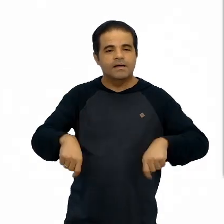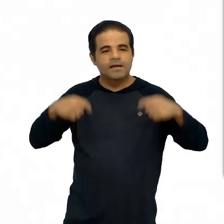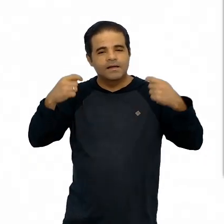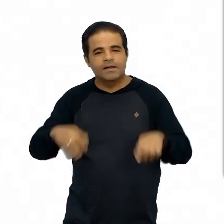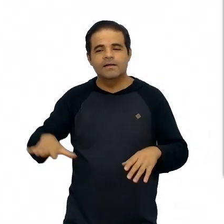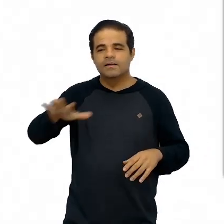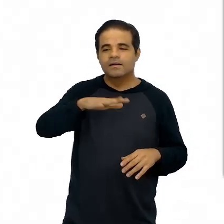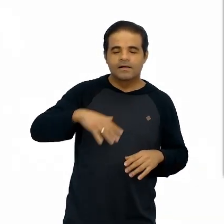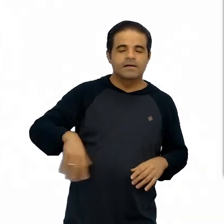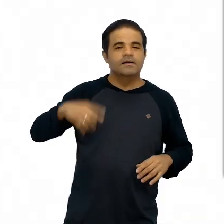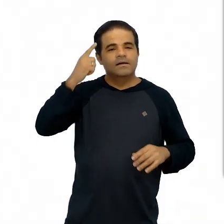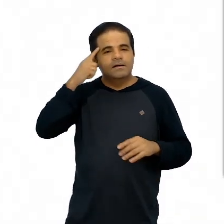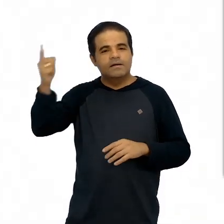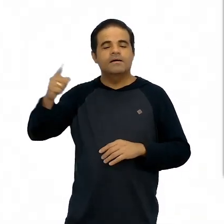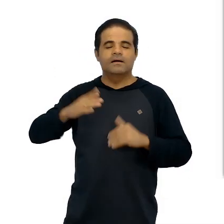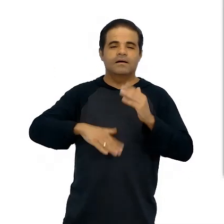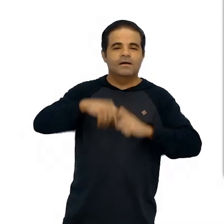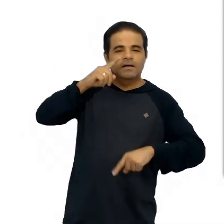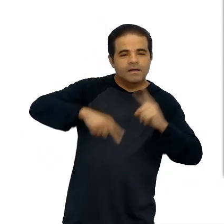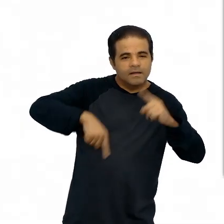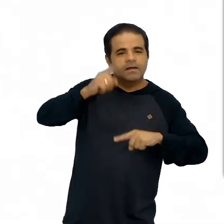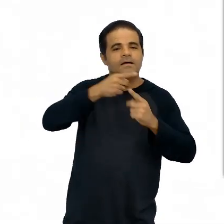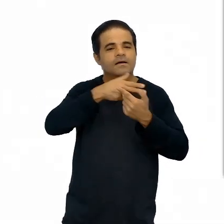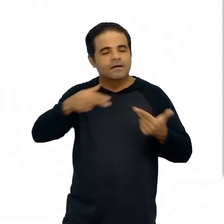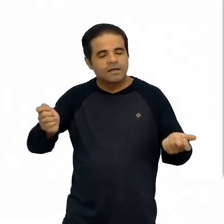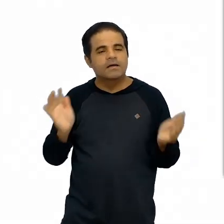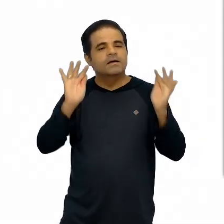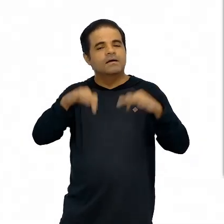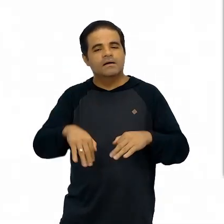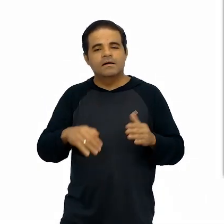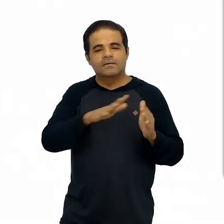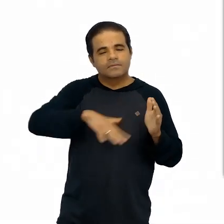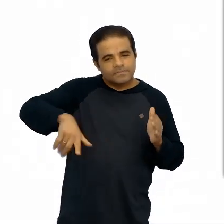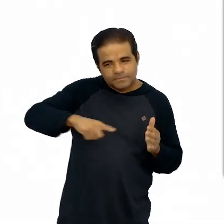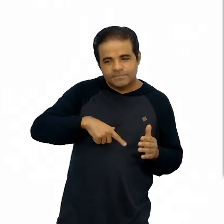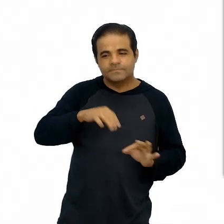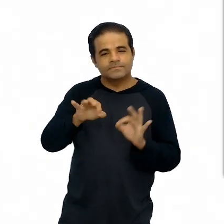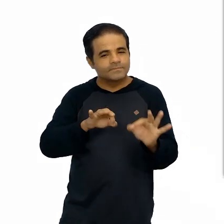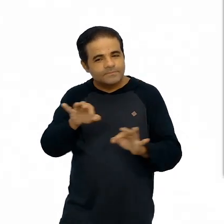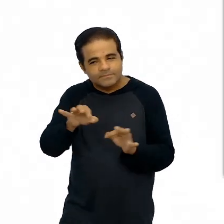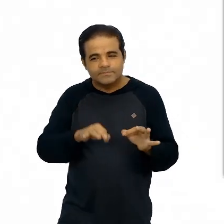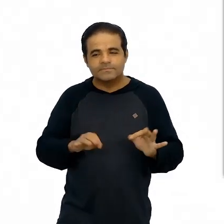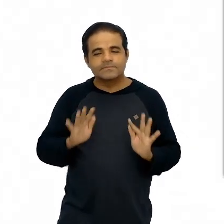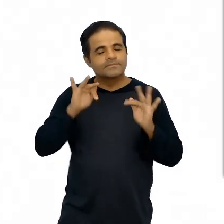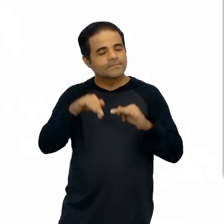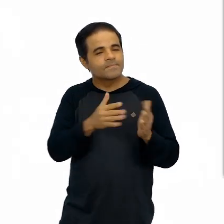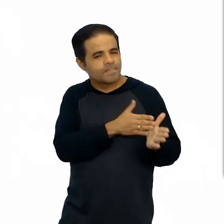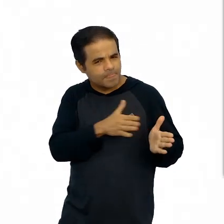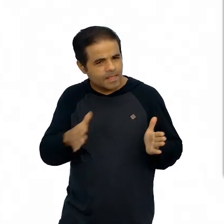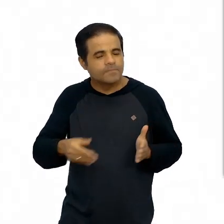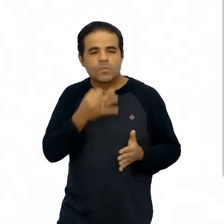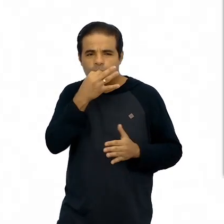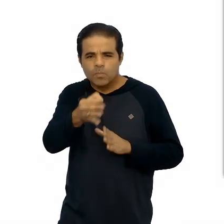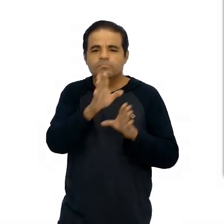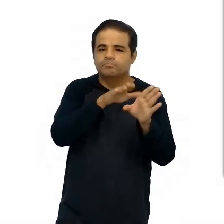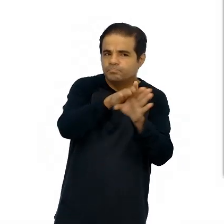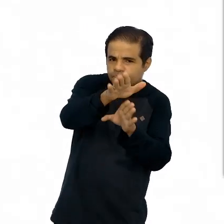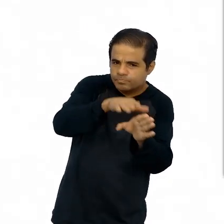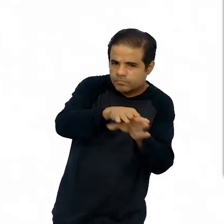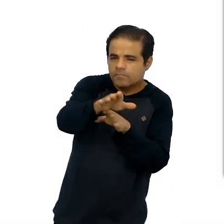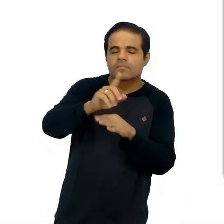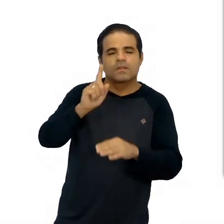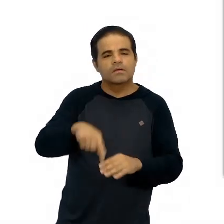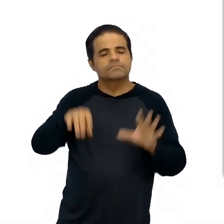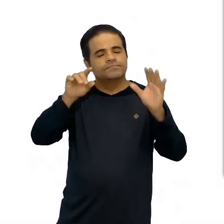necessário, agreguem mais elementos para a finalização desse planejamento. Algumas recomendações para